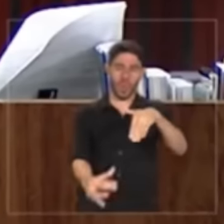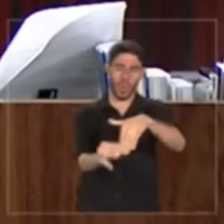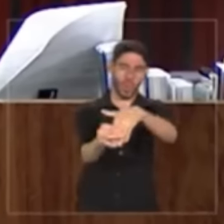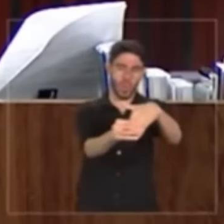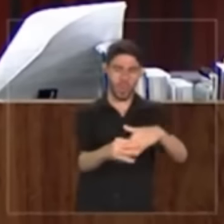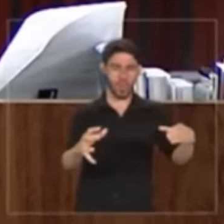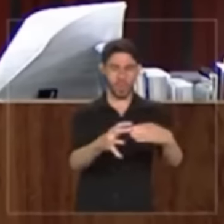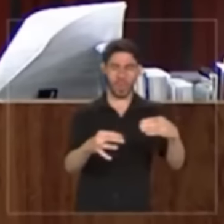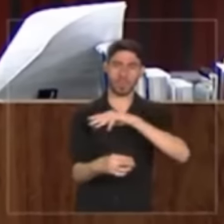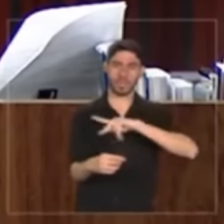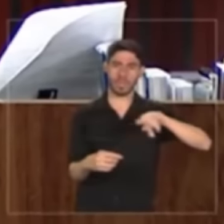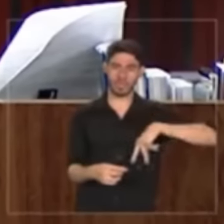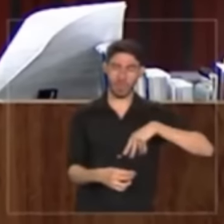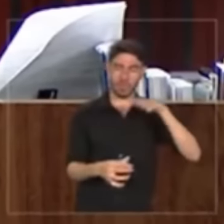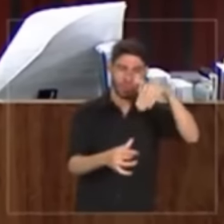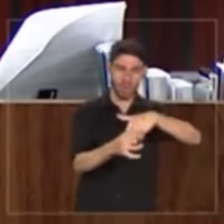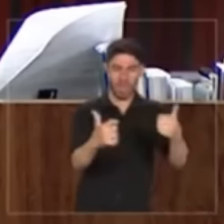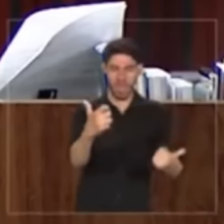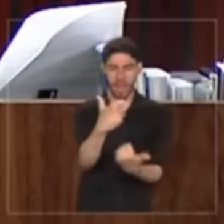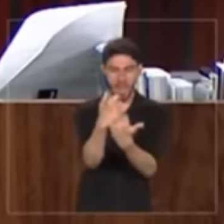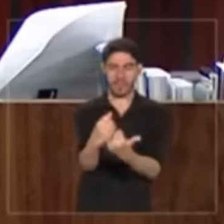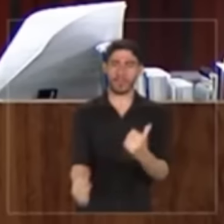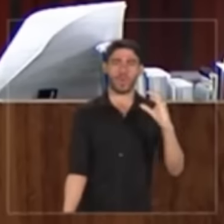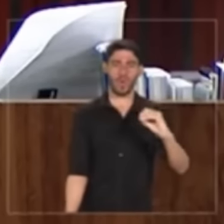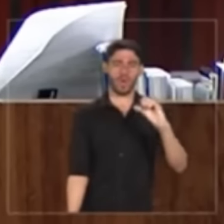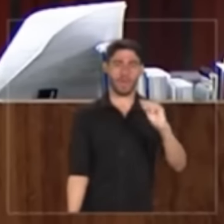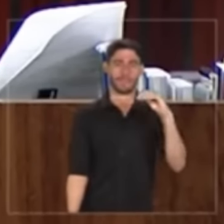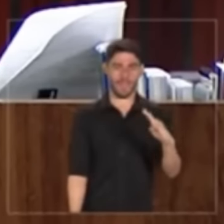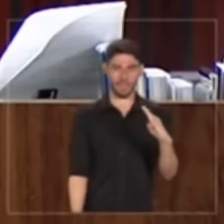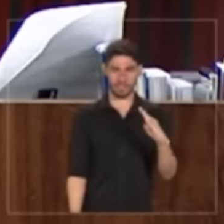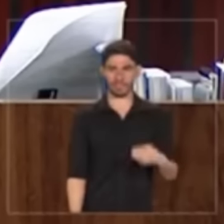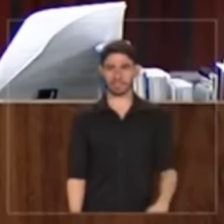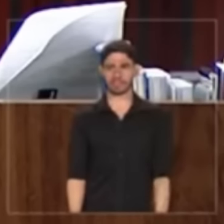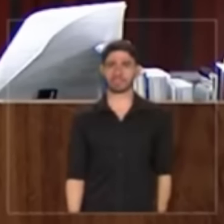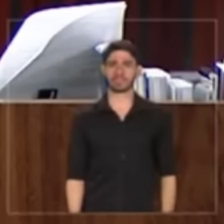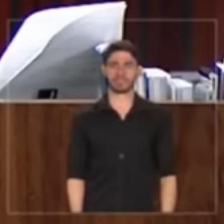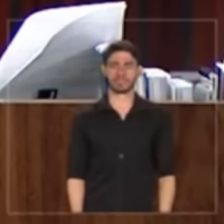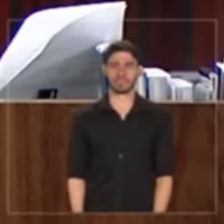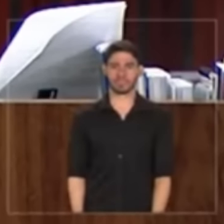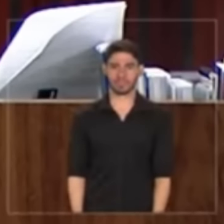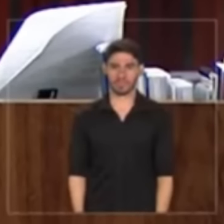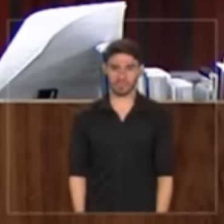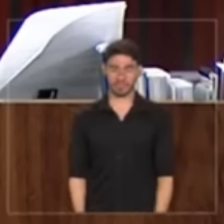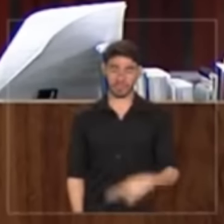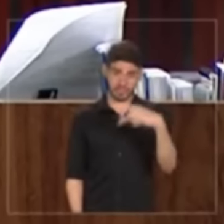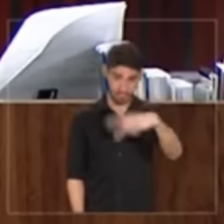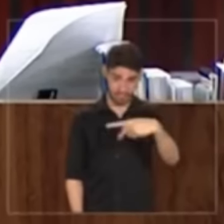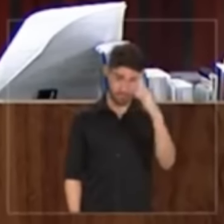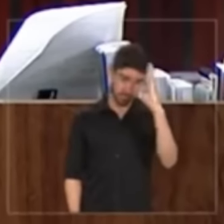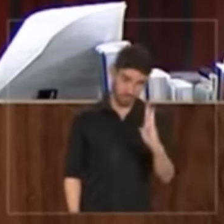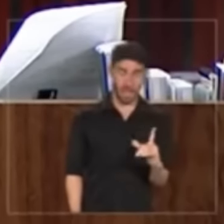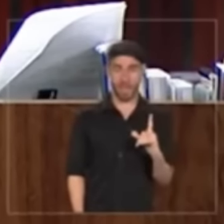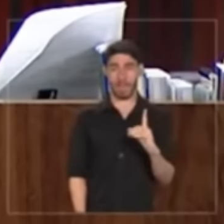Público eleitoral apoiado pela Ordem dos Advogados do Brasil aqui no Bras nós